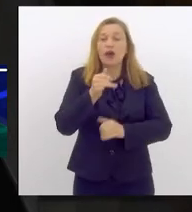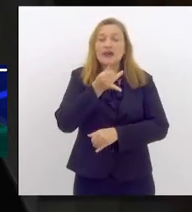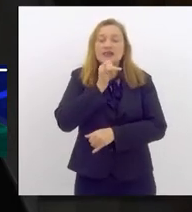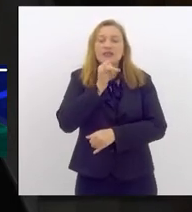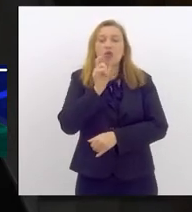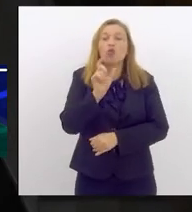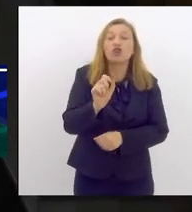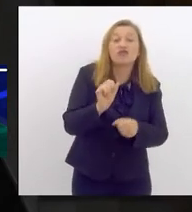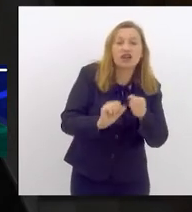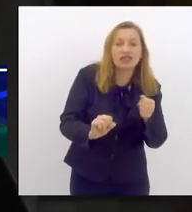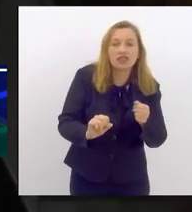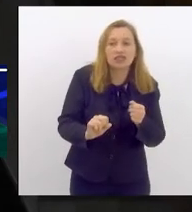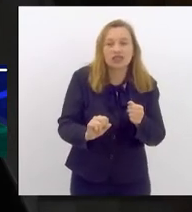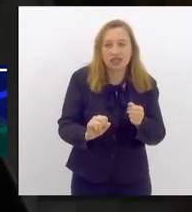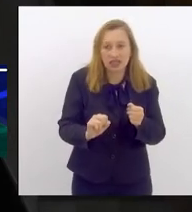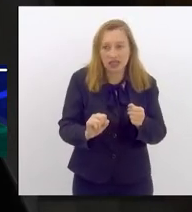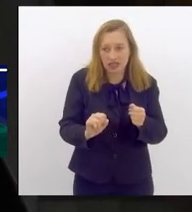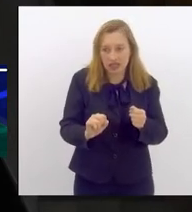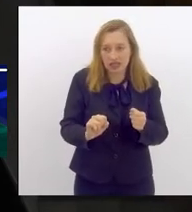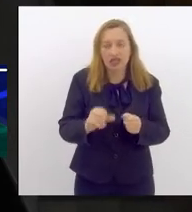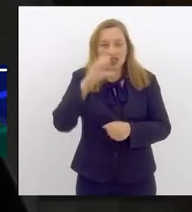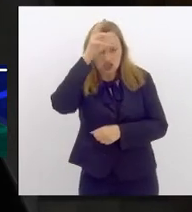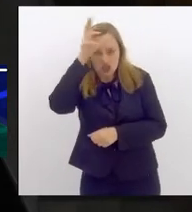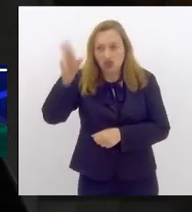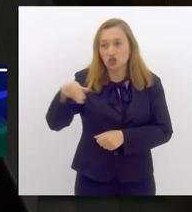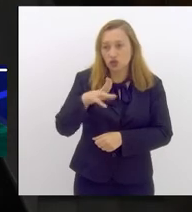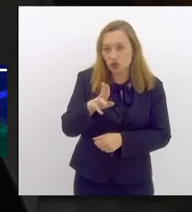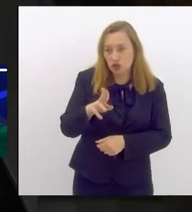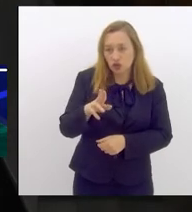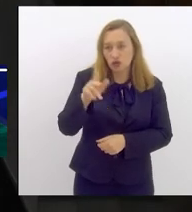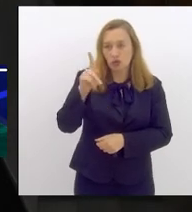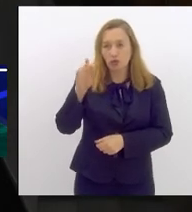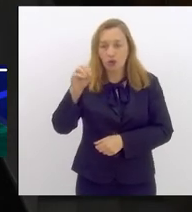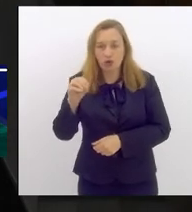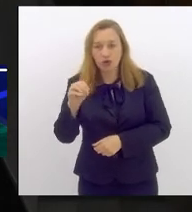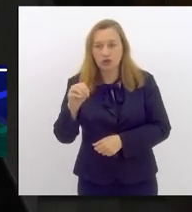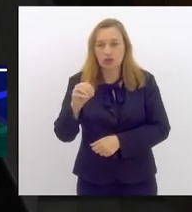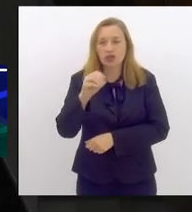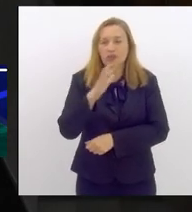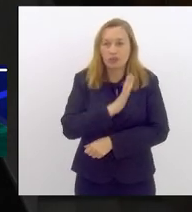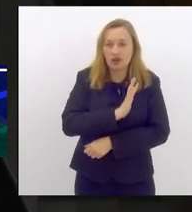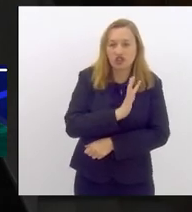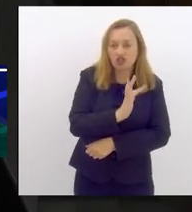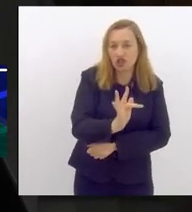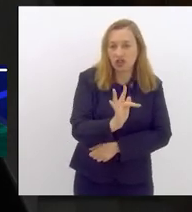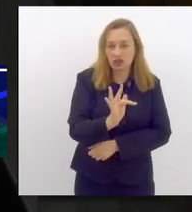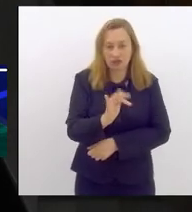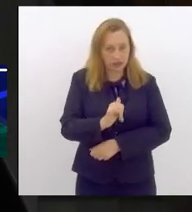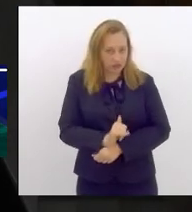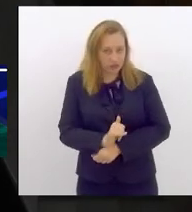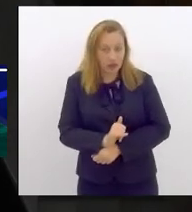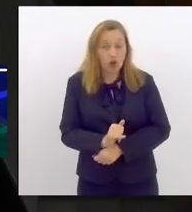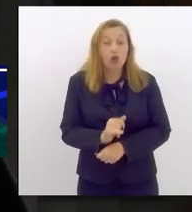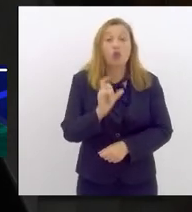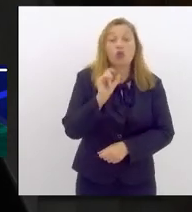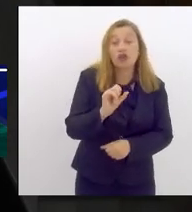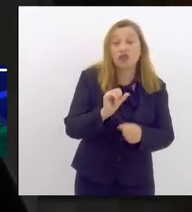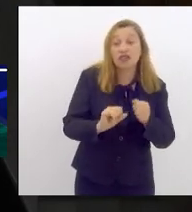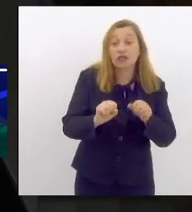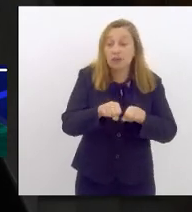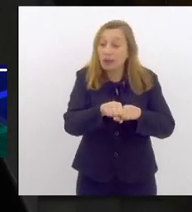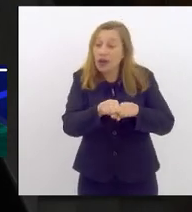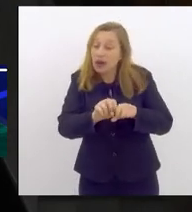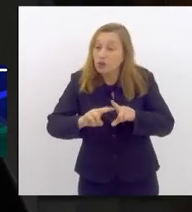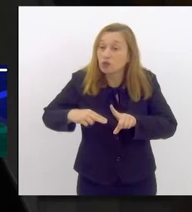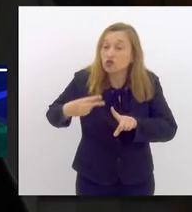exemplo que fazer para relançar tia Ju o Polo a baixada fluminense O que fazer para ampliar e